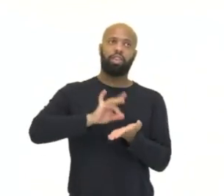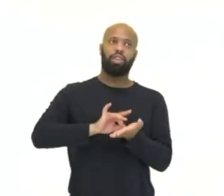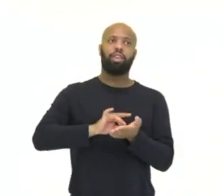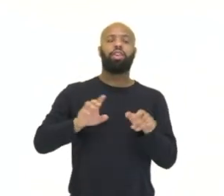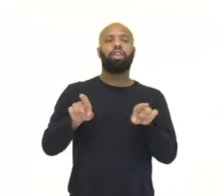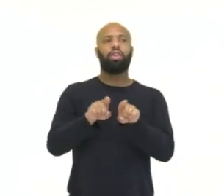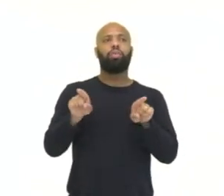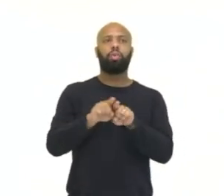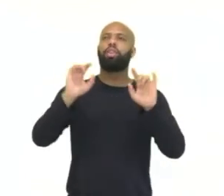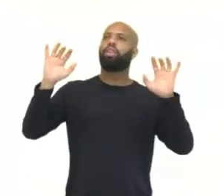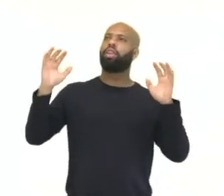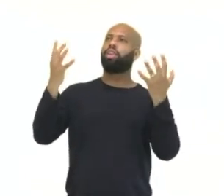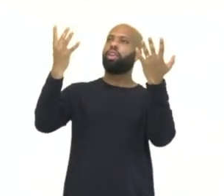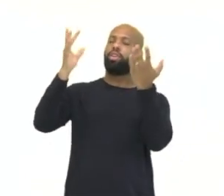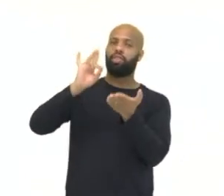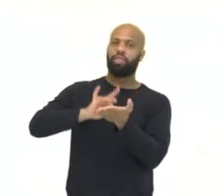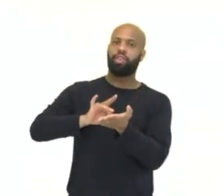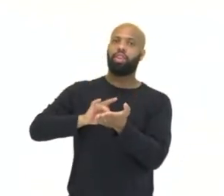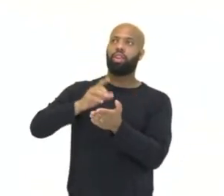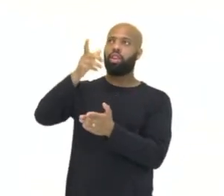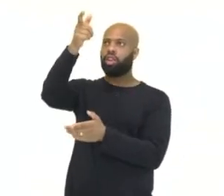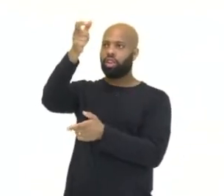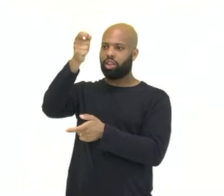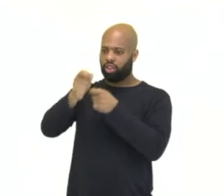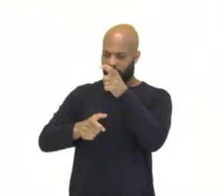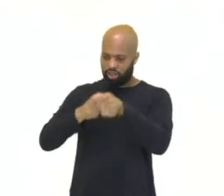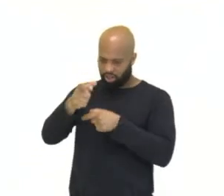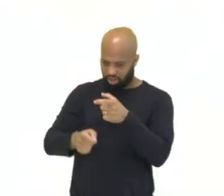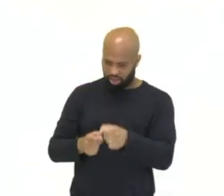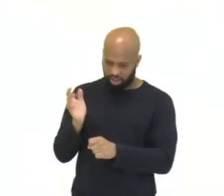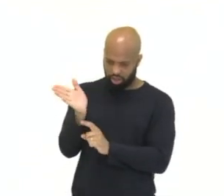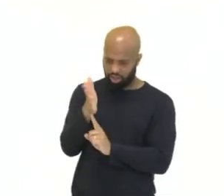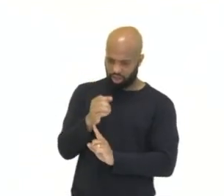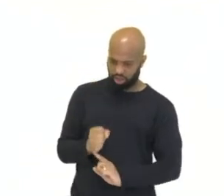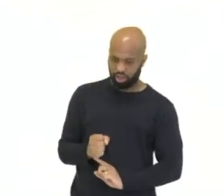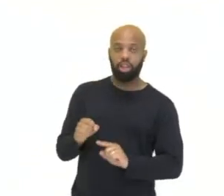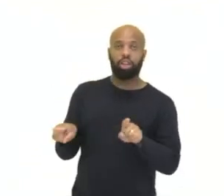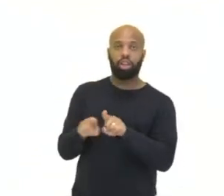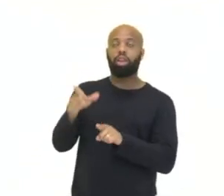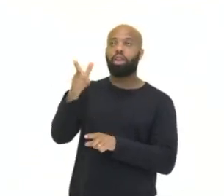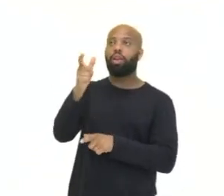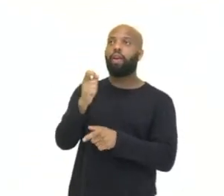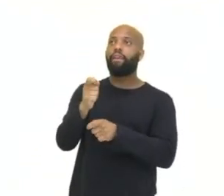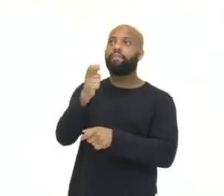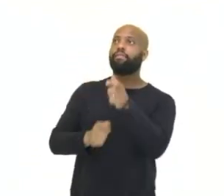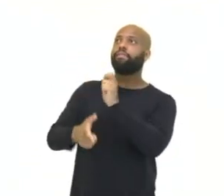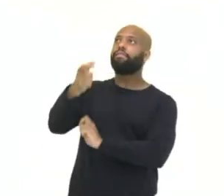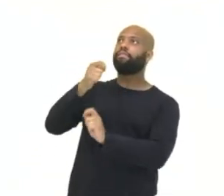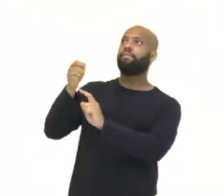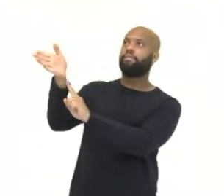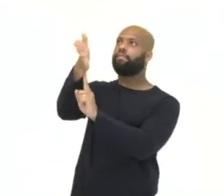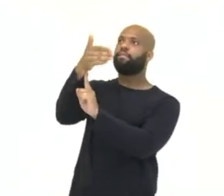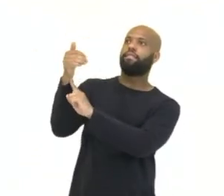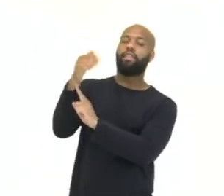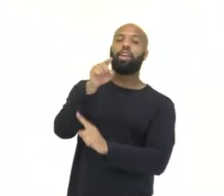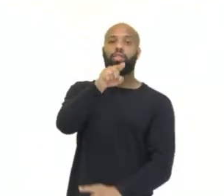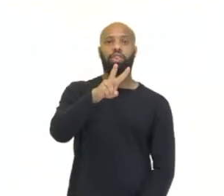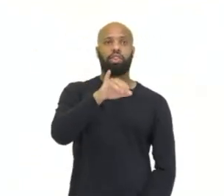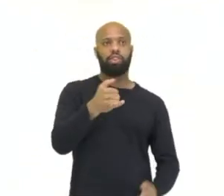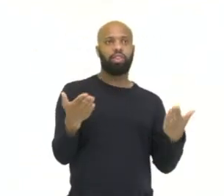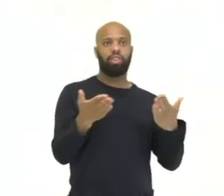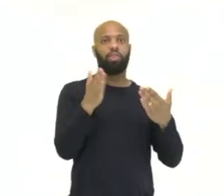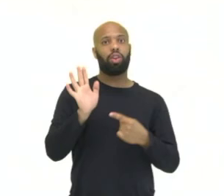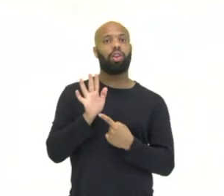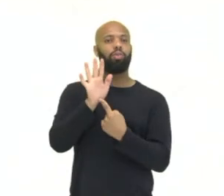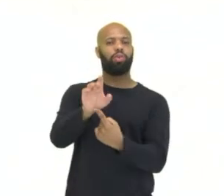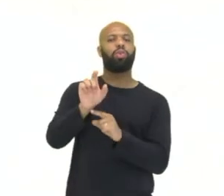a cerimônia de hasteamento e arreamento para os seus colegas do ensino fundamental, né? Você vai levar esse conhecimento que